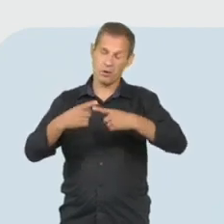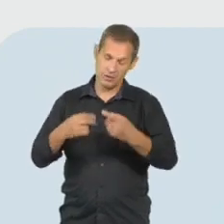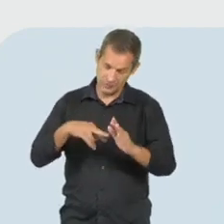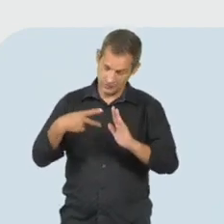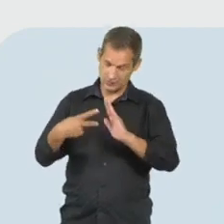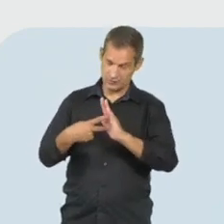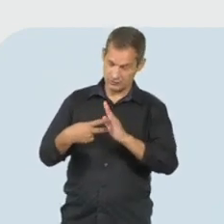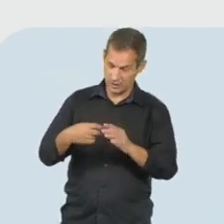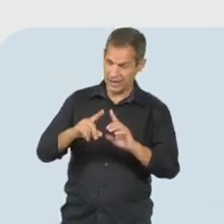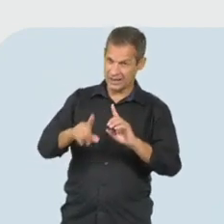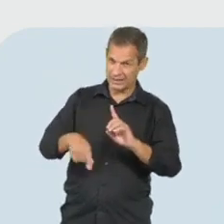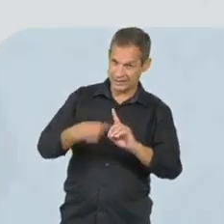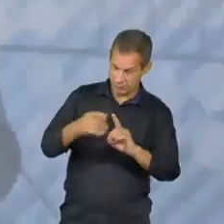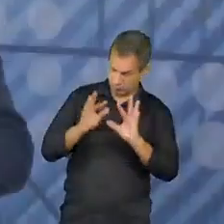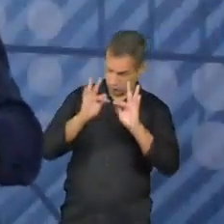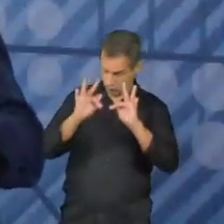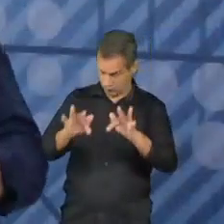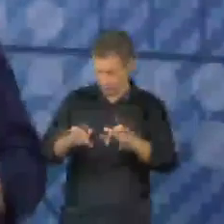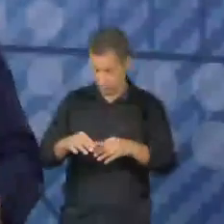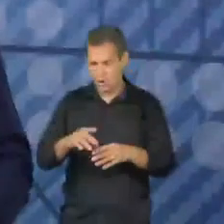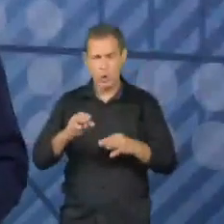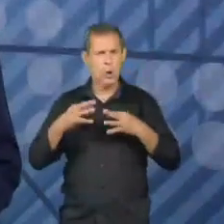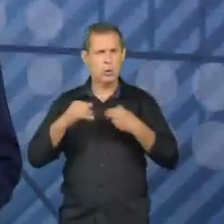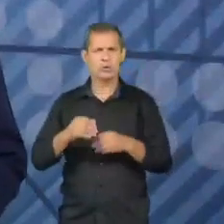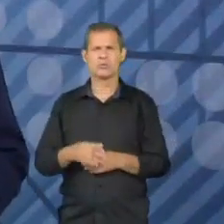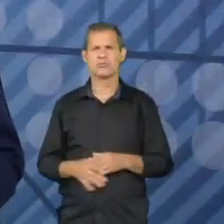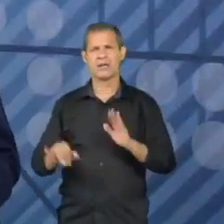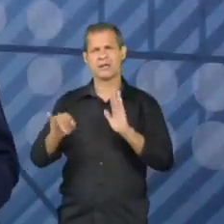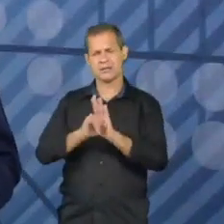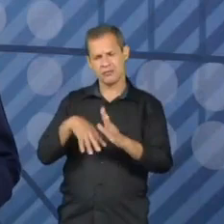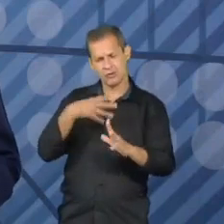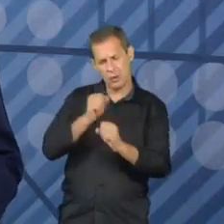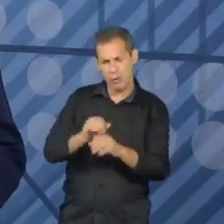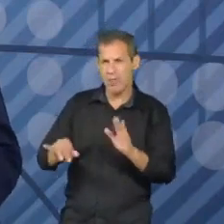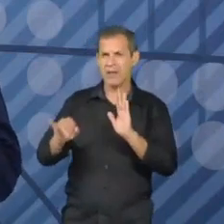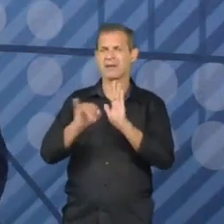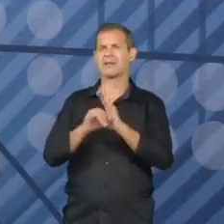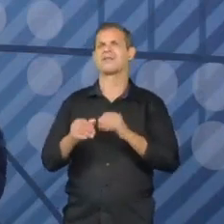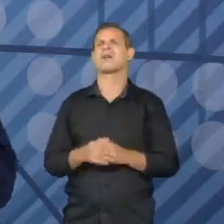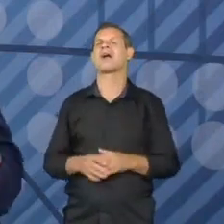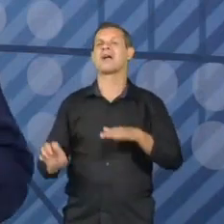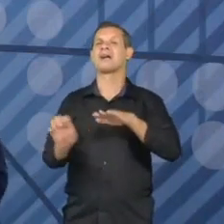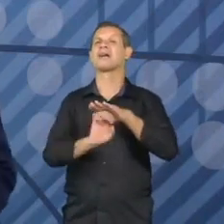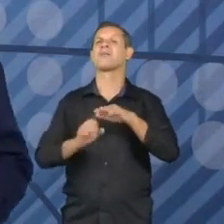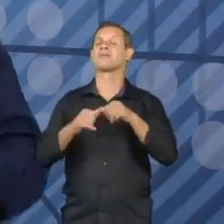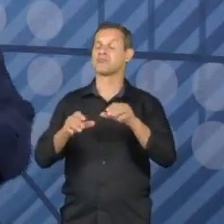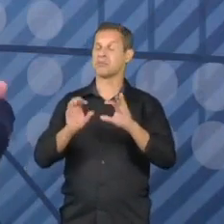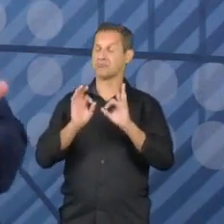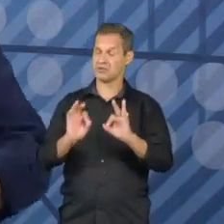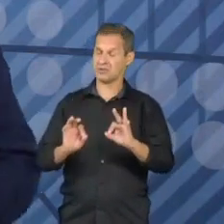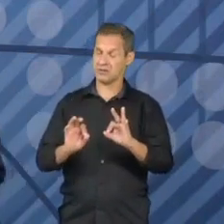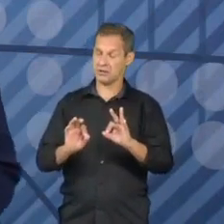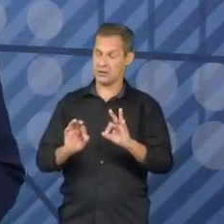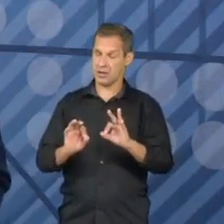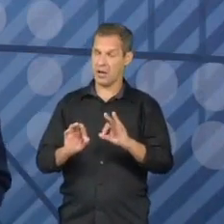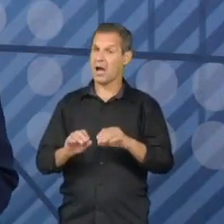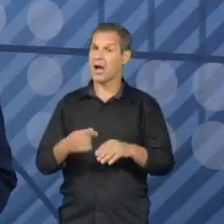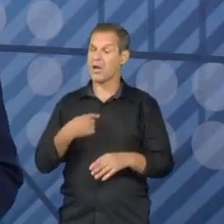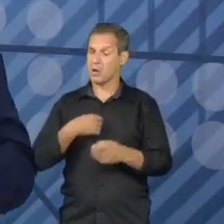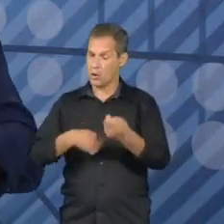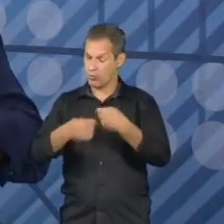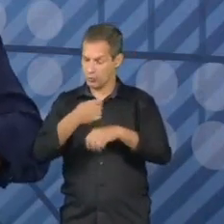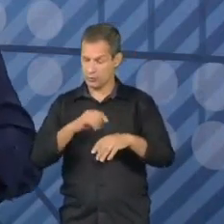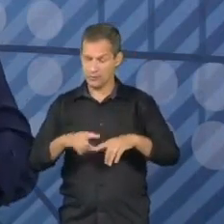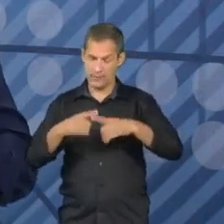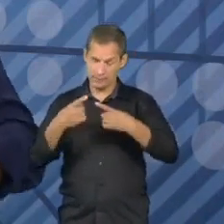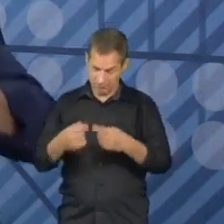eu, depois, no final, fiz todo o meu levantamento. Descobri que a empresa está correta. Levo lá para a mesa de negociações. Lá,